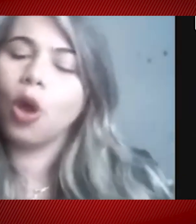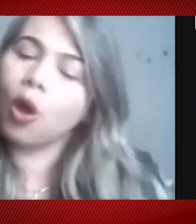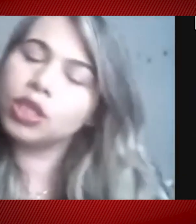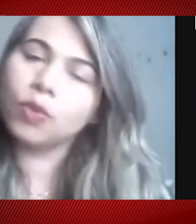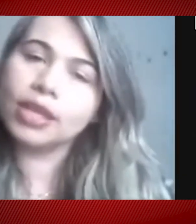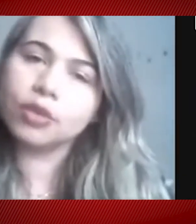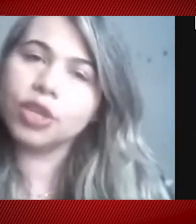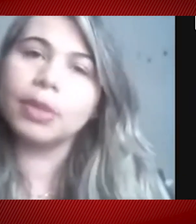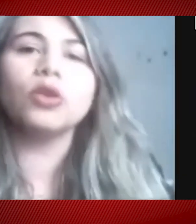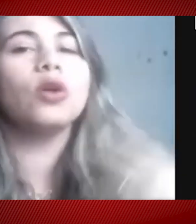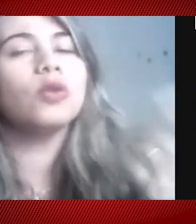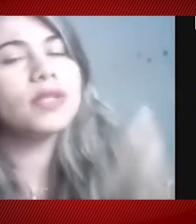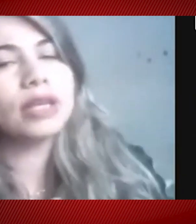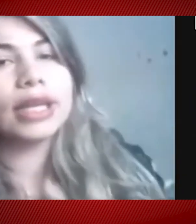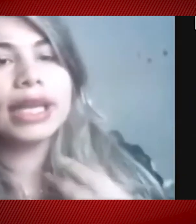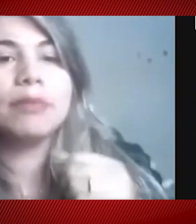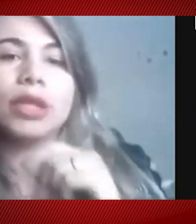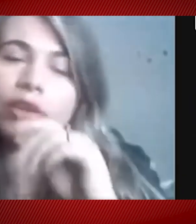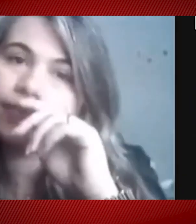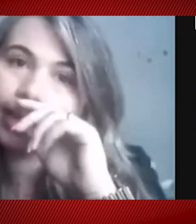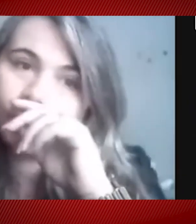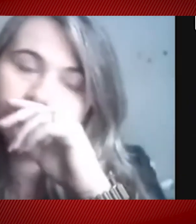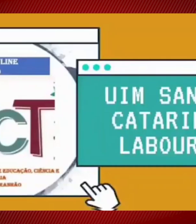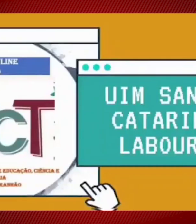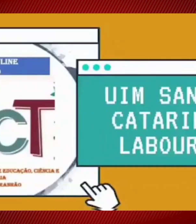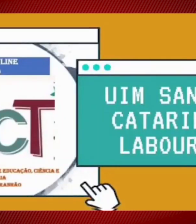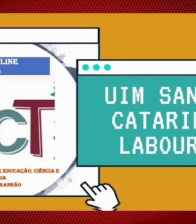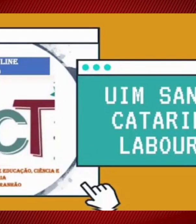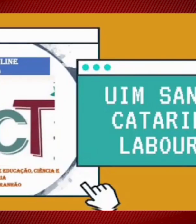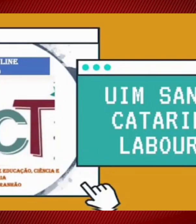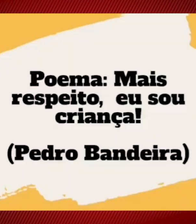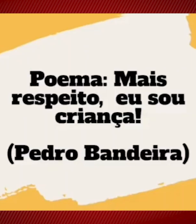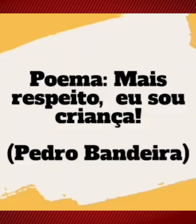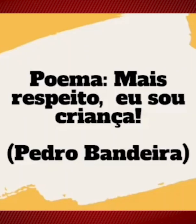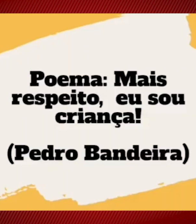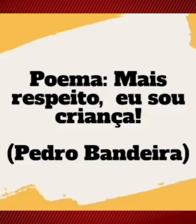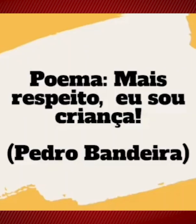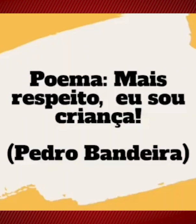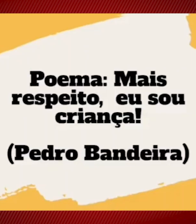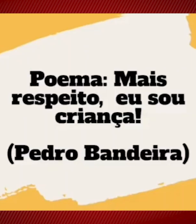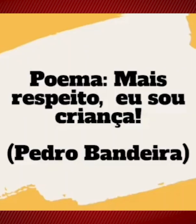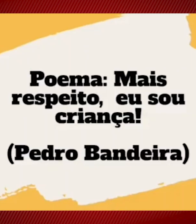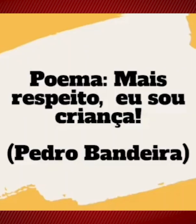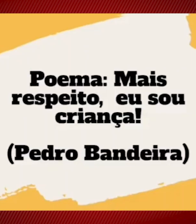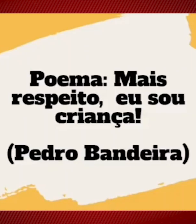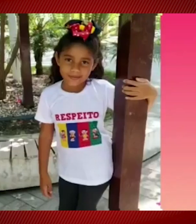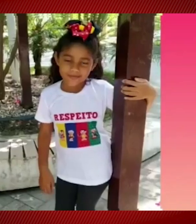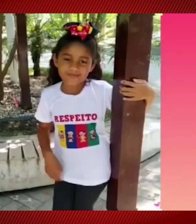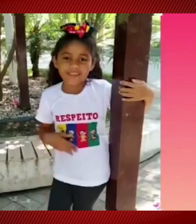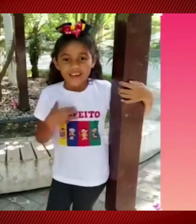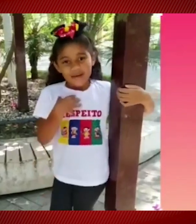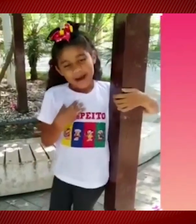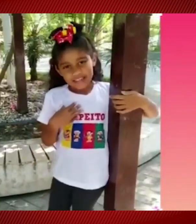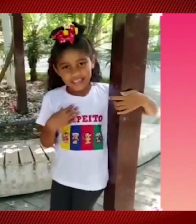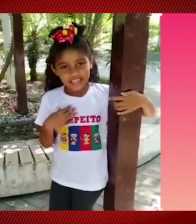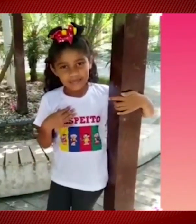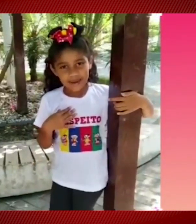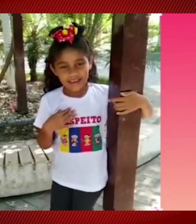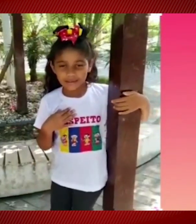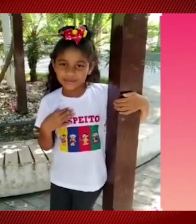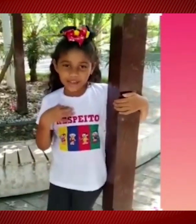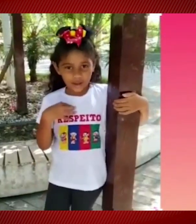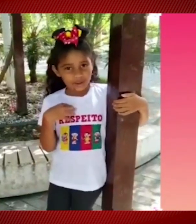situação, ou situação de abandono, sendo aquele menor infrator. O evento também congrega a 18ª edição da Feira Municipal